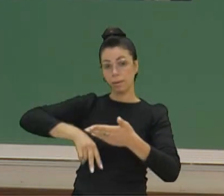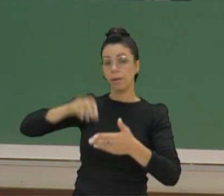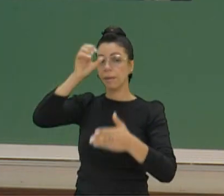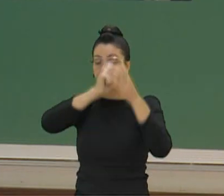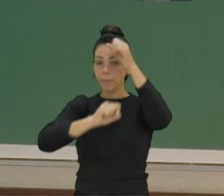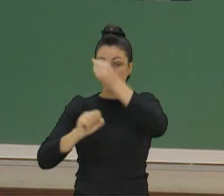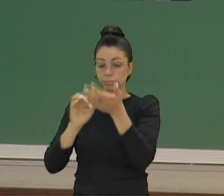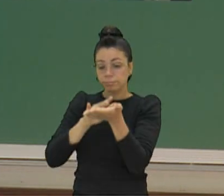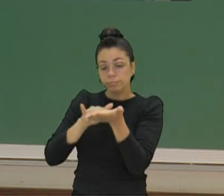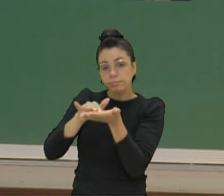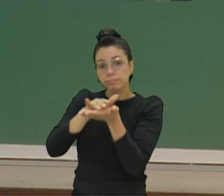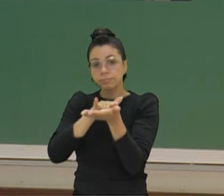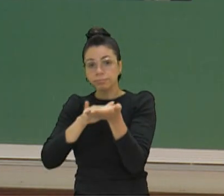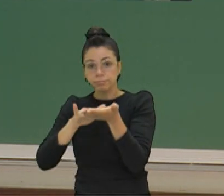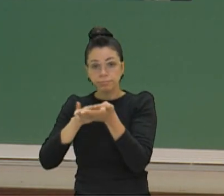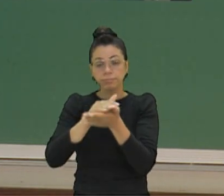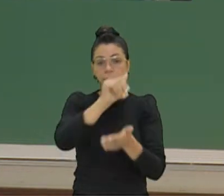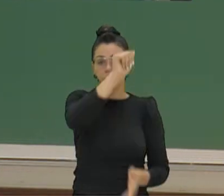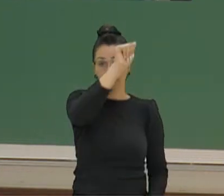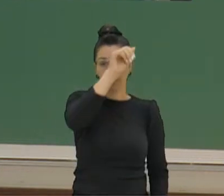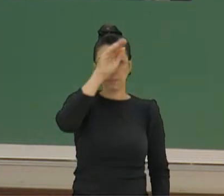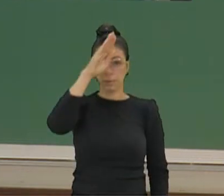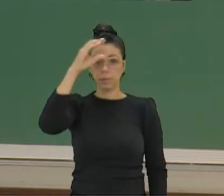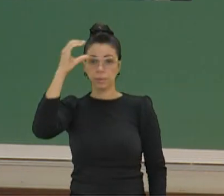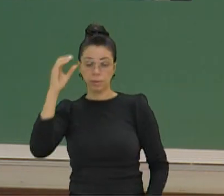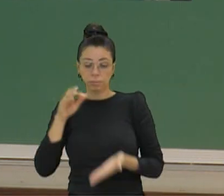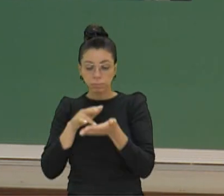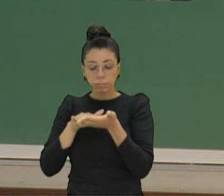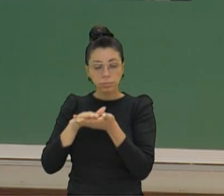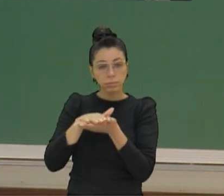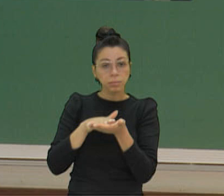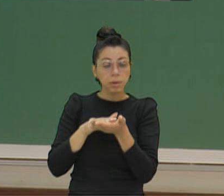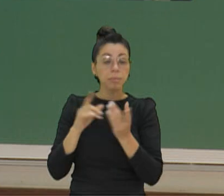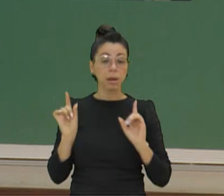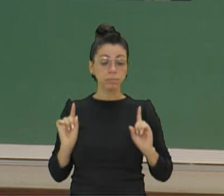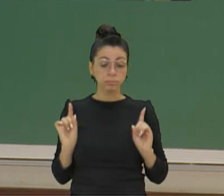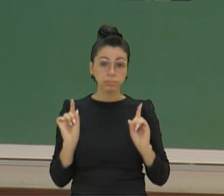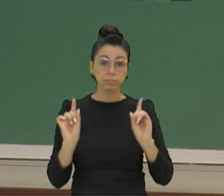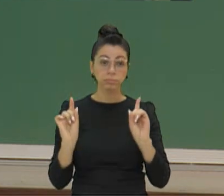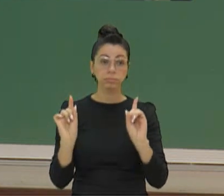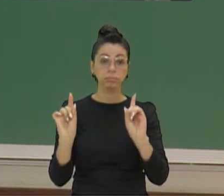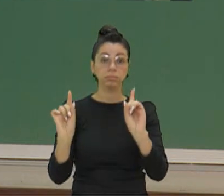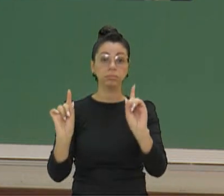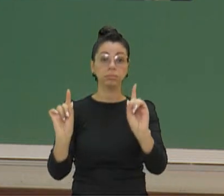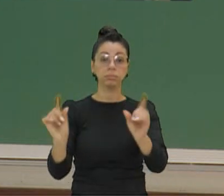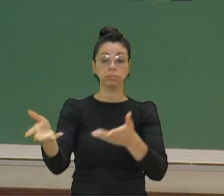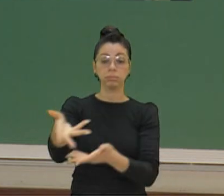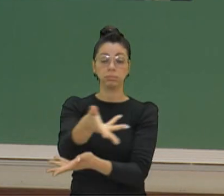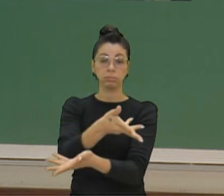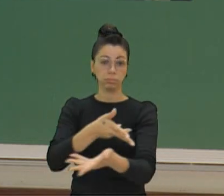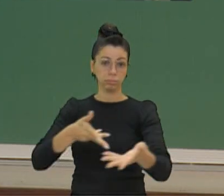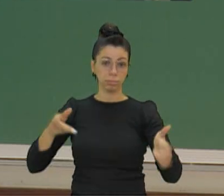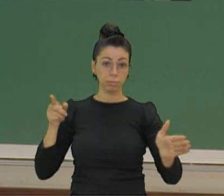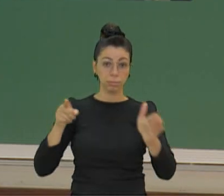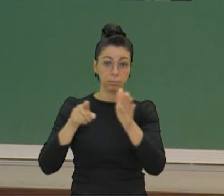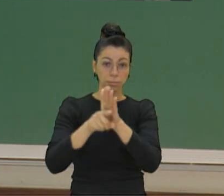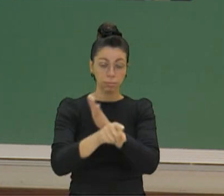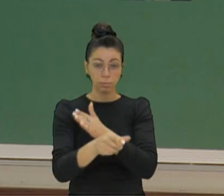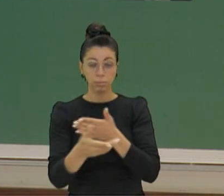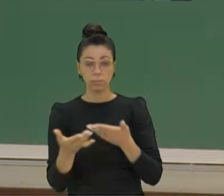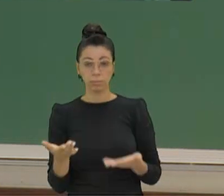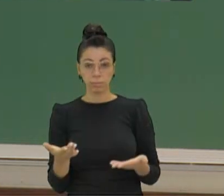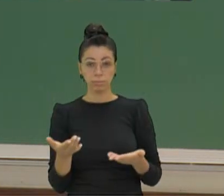alfabetizada utilizando o alfabeto Braille. Mas e para se deslocar, Fabiano? Para ter uma relação com a pergunta que você corrigiu